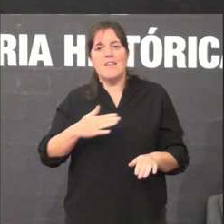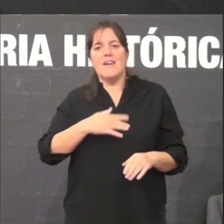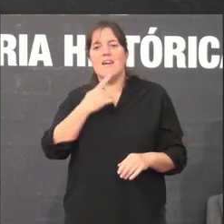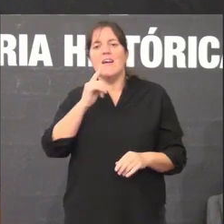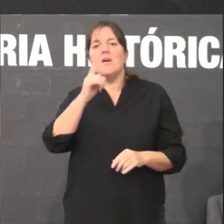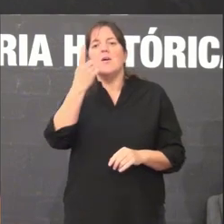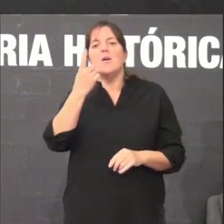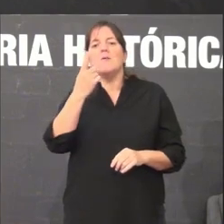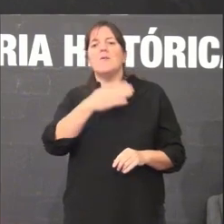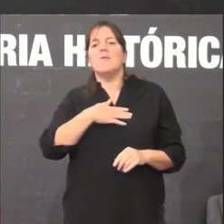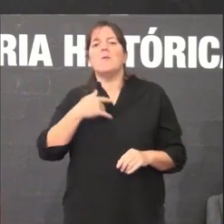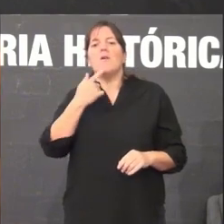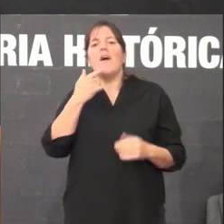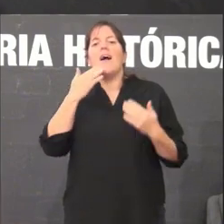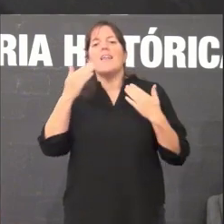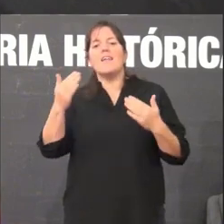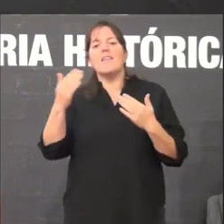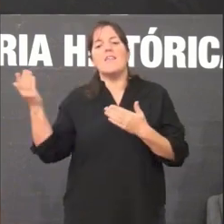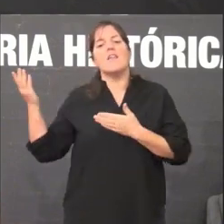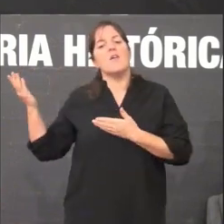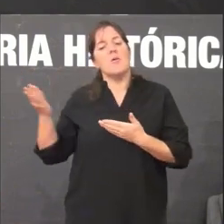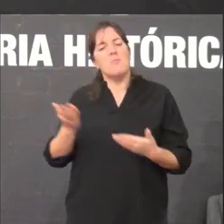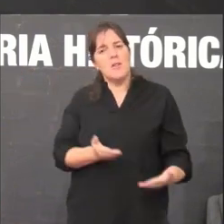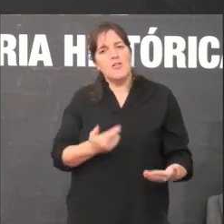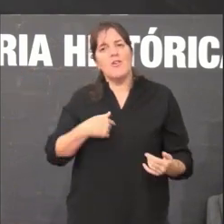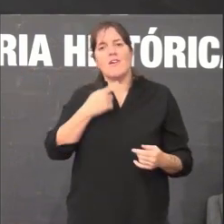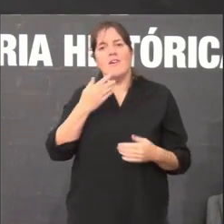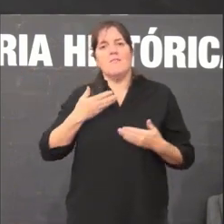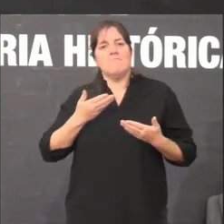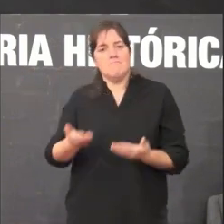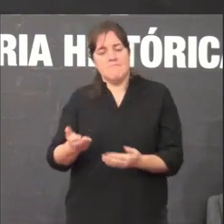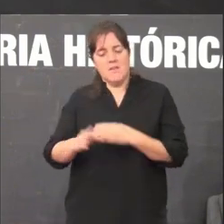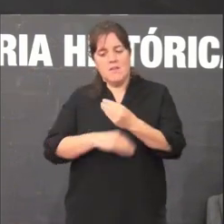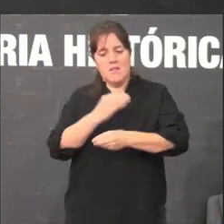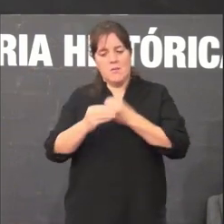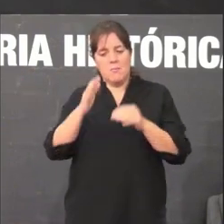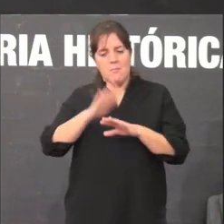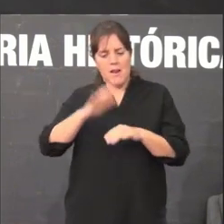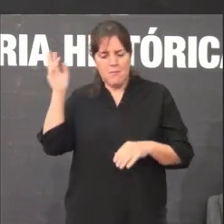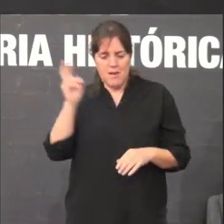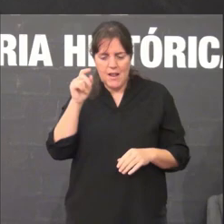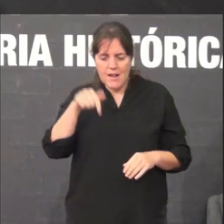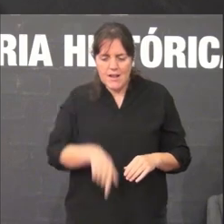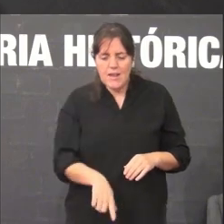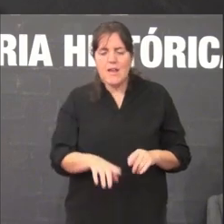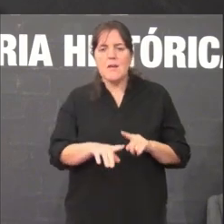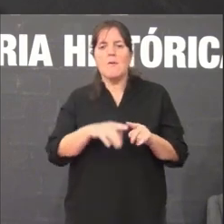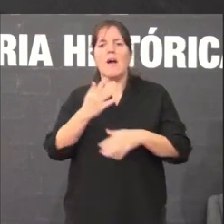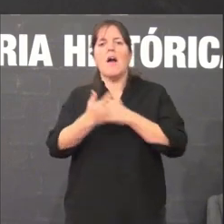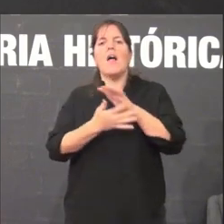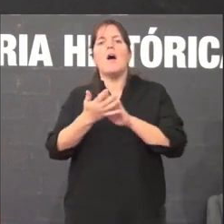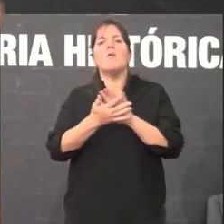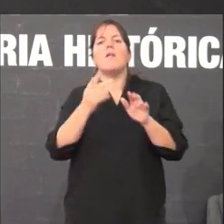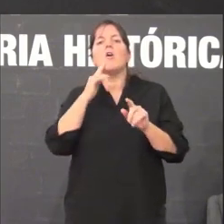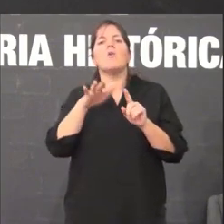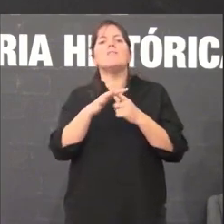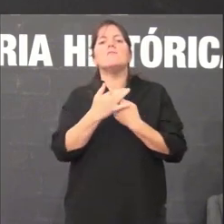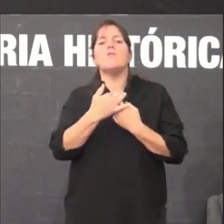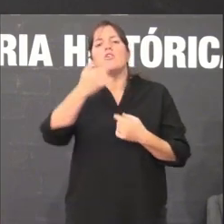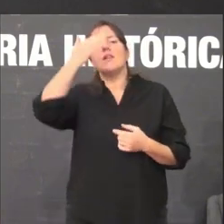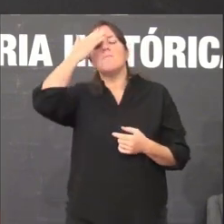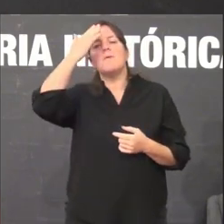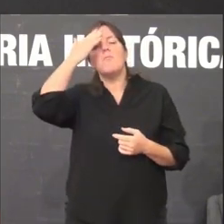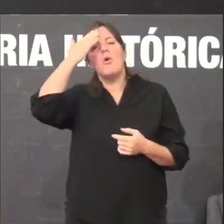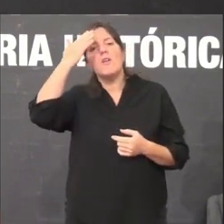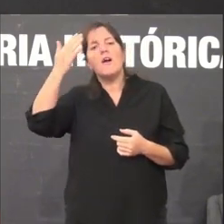primeiro de começar por agradecer o convite que me foi feito para estar aqui, para vir falar sobre esta questão da memória